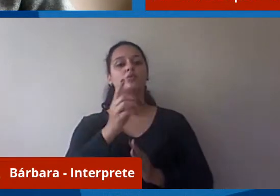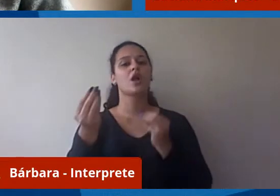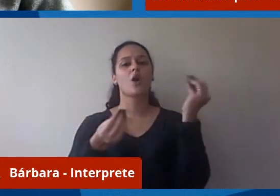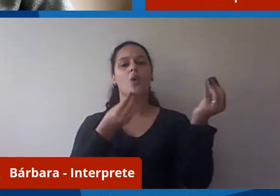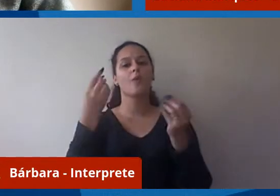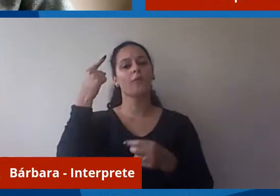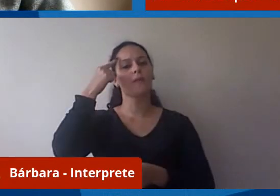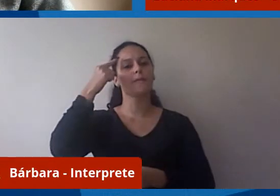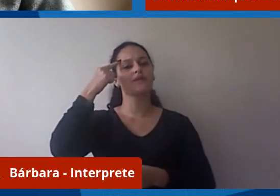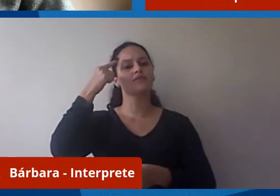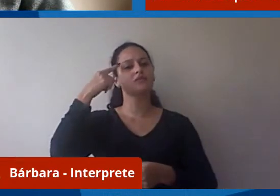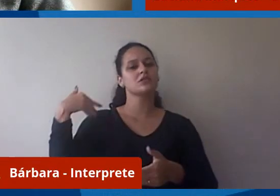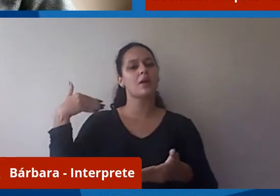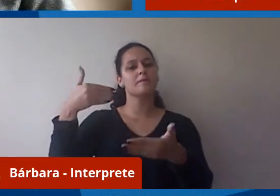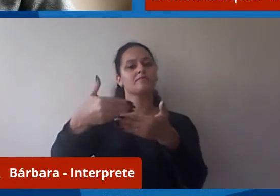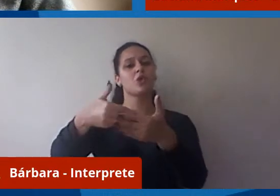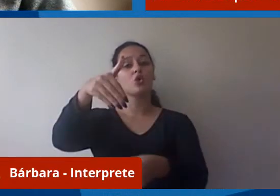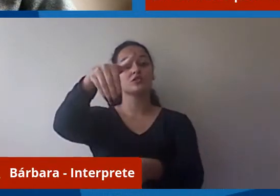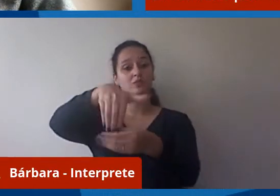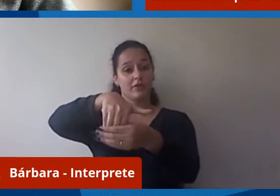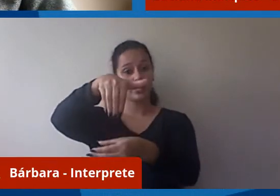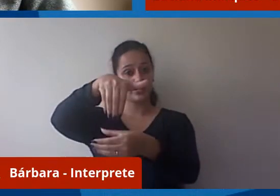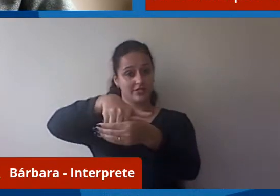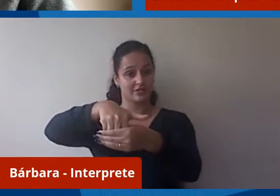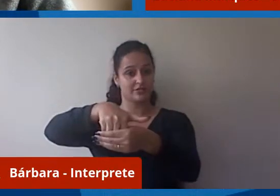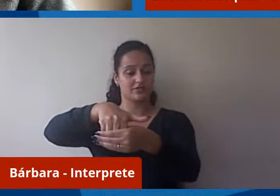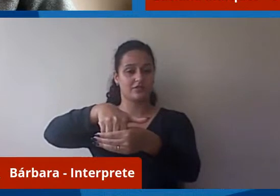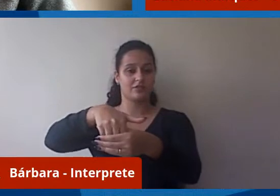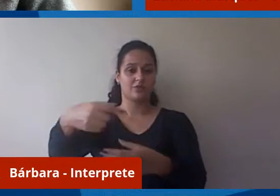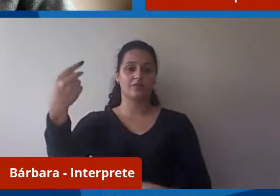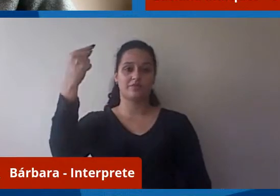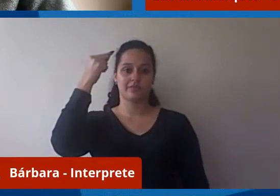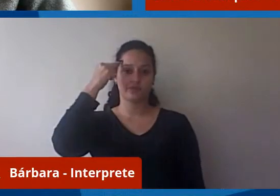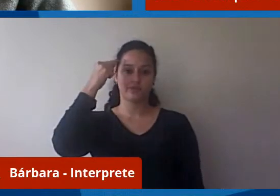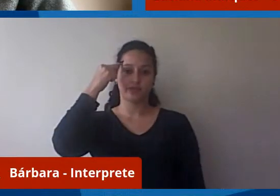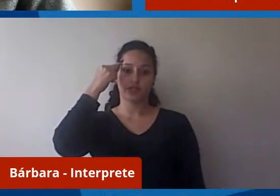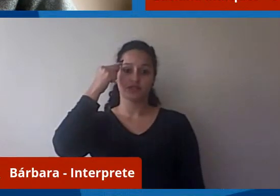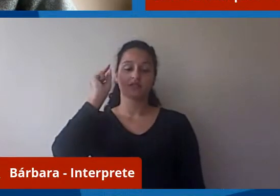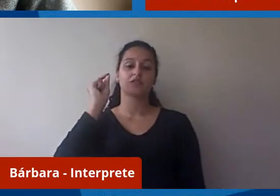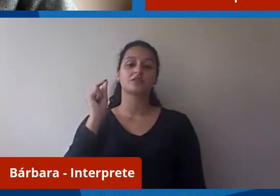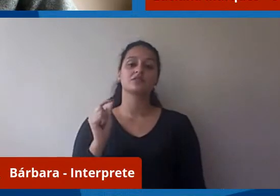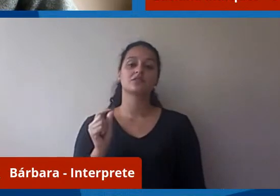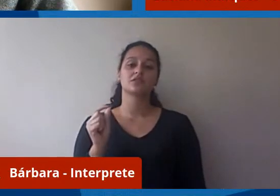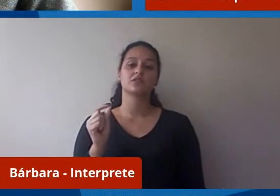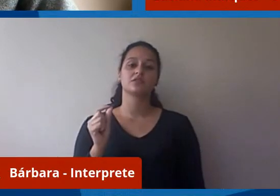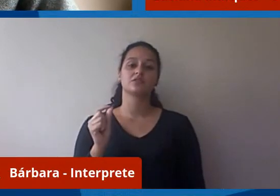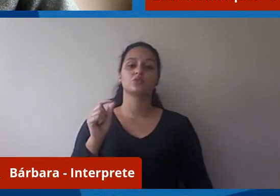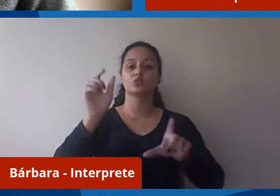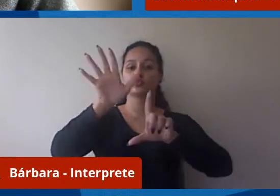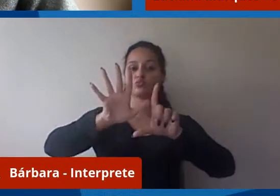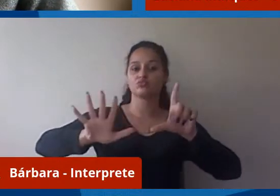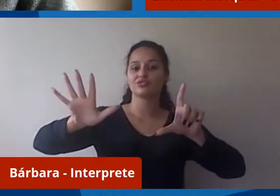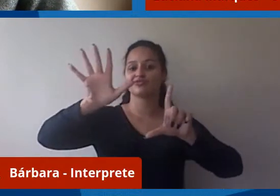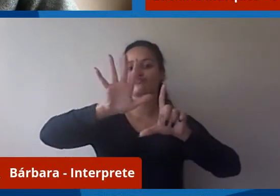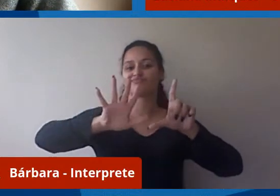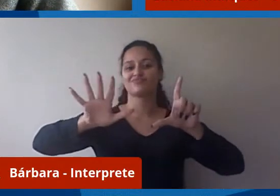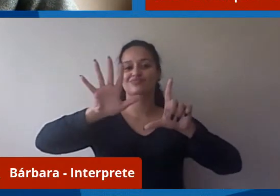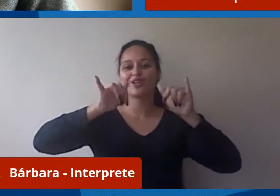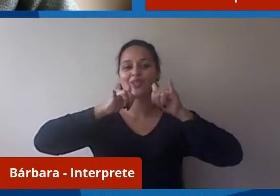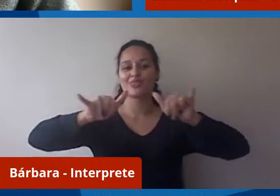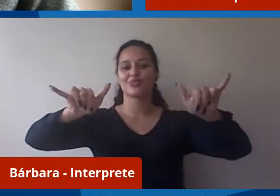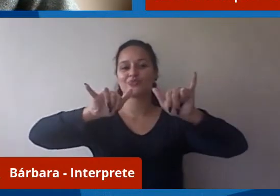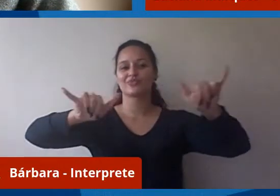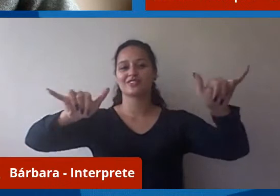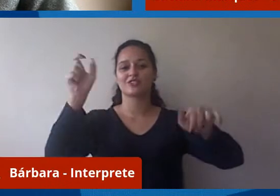eleições considerando as trutes digitais e a máquina de fake news que